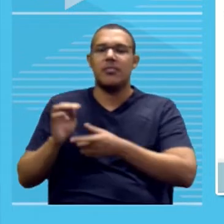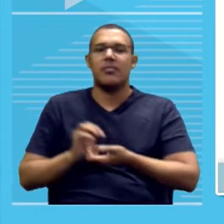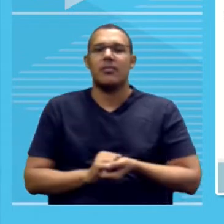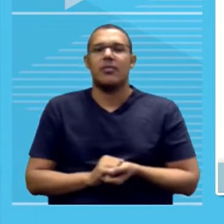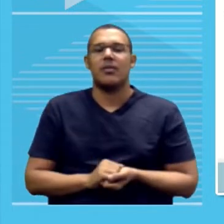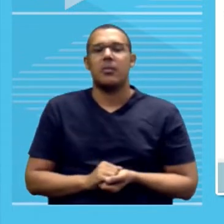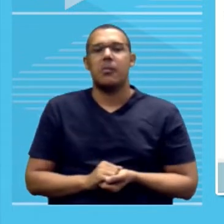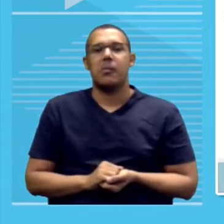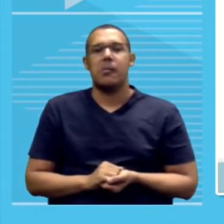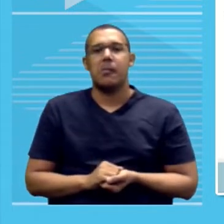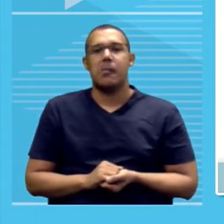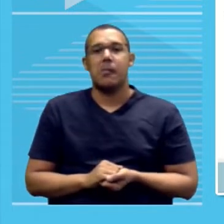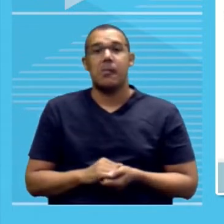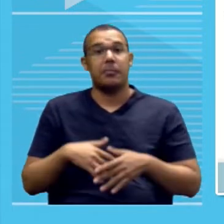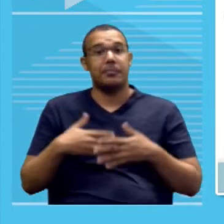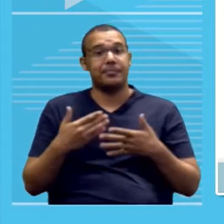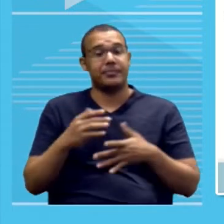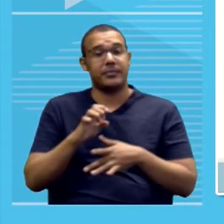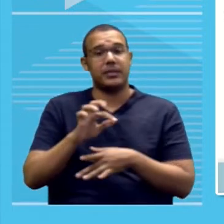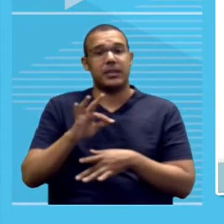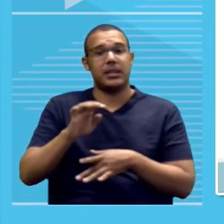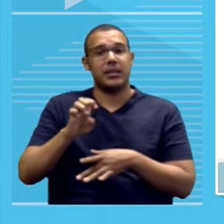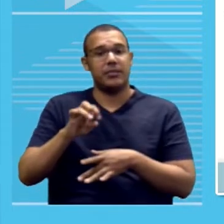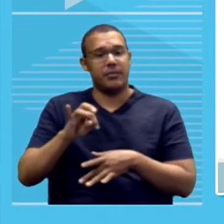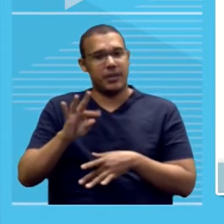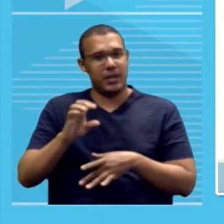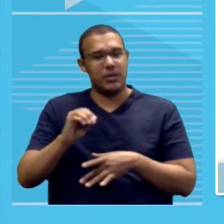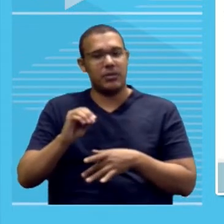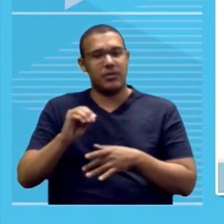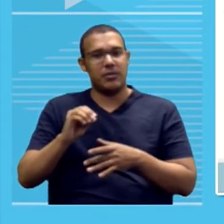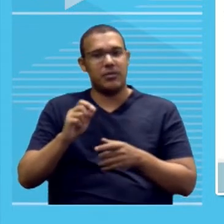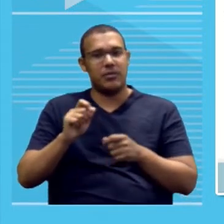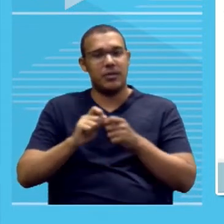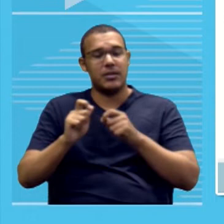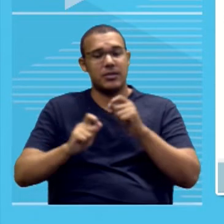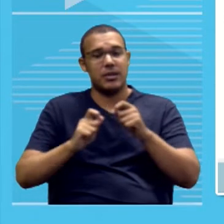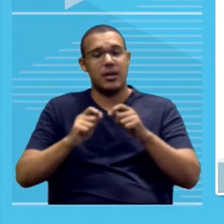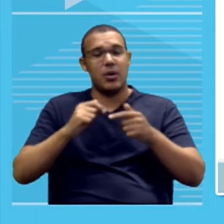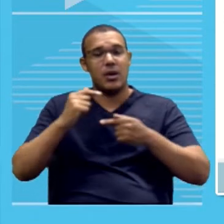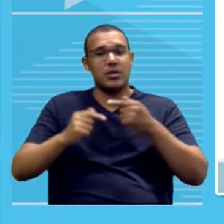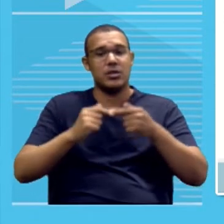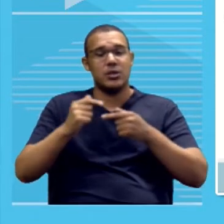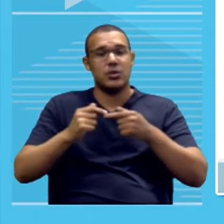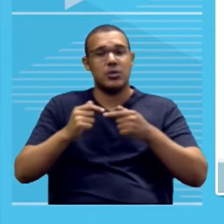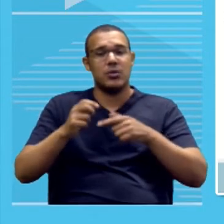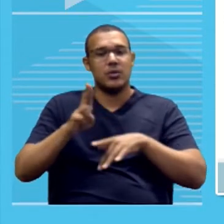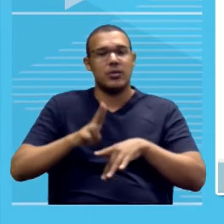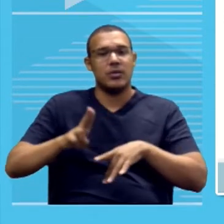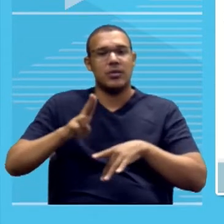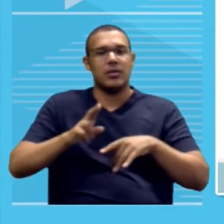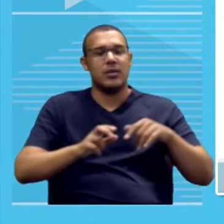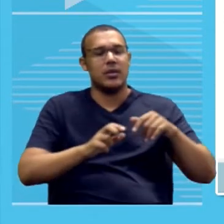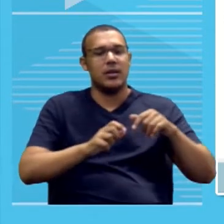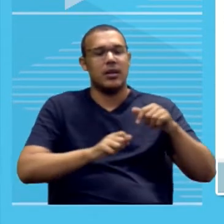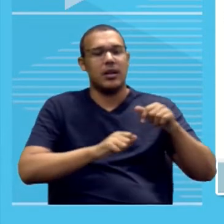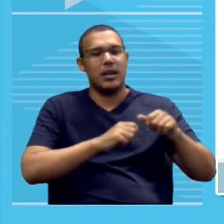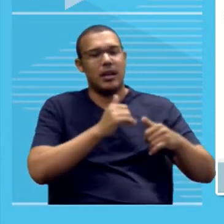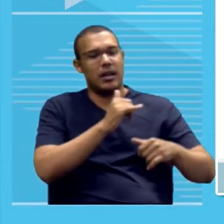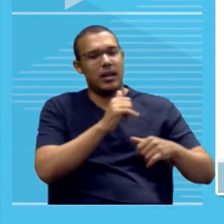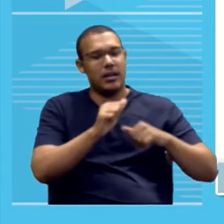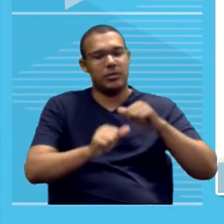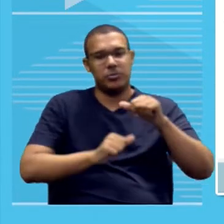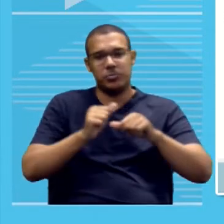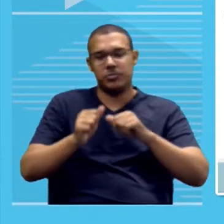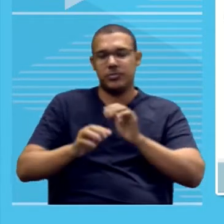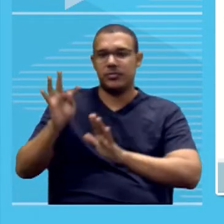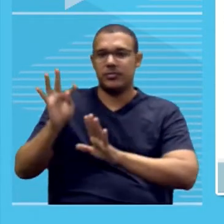esse efeito Joule é o efeito que permite que um resistor funcione, transformando energia elétrica em energia térmica, tá bom? O